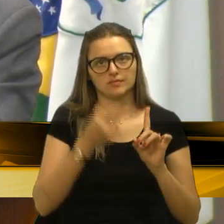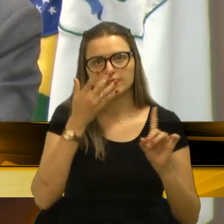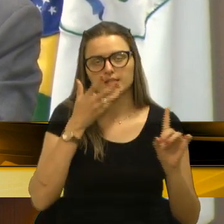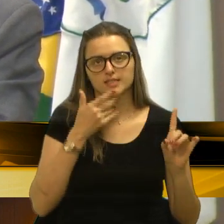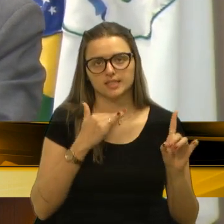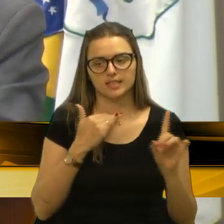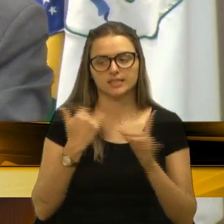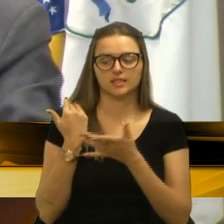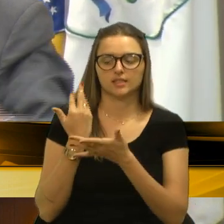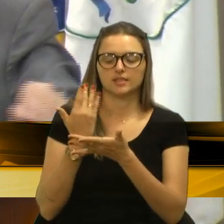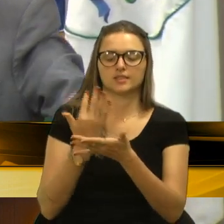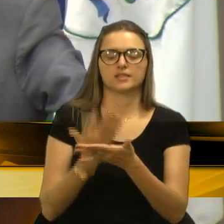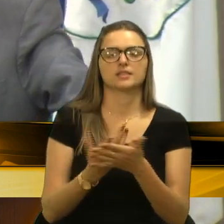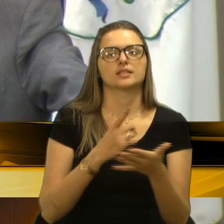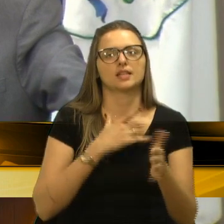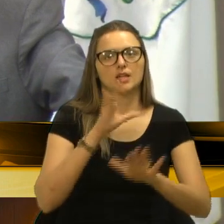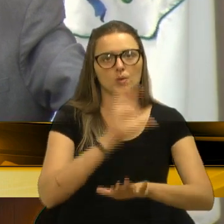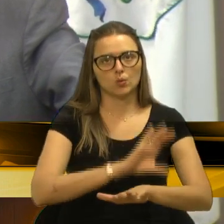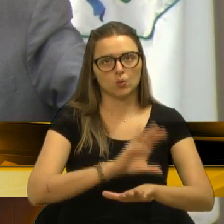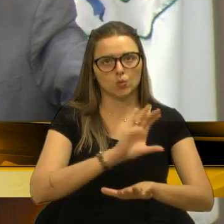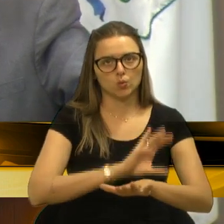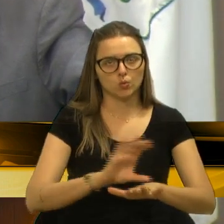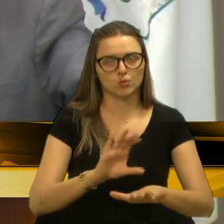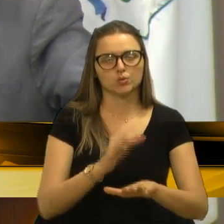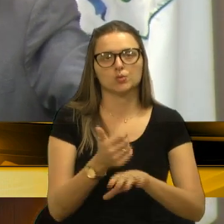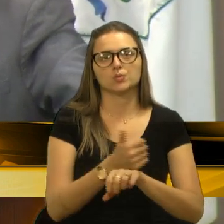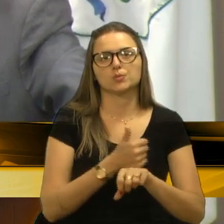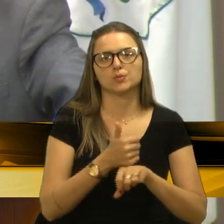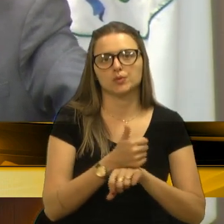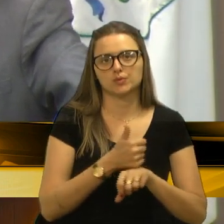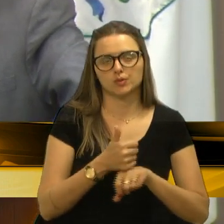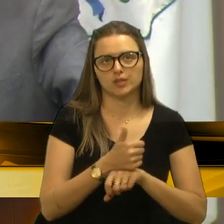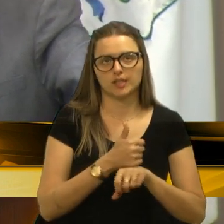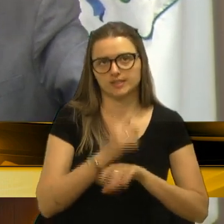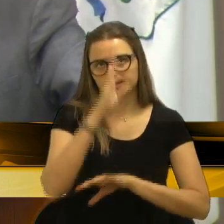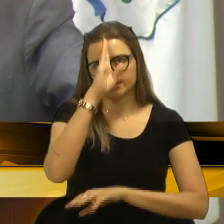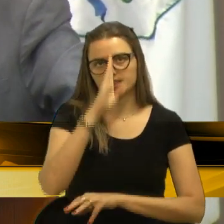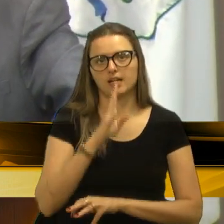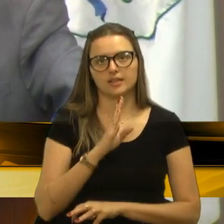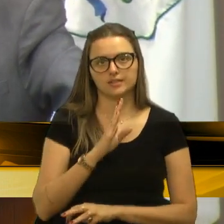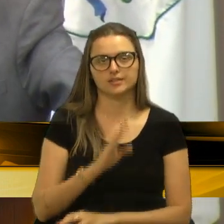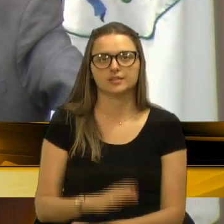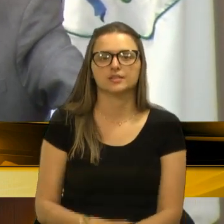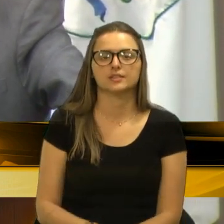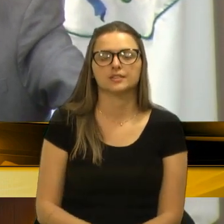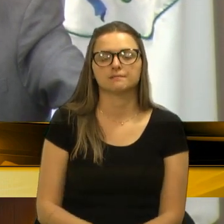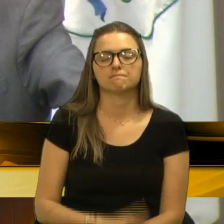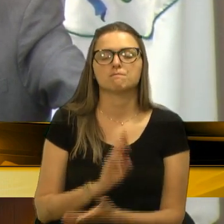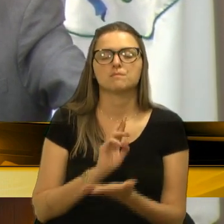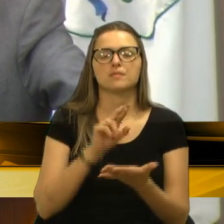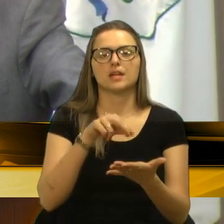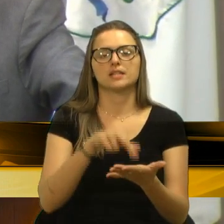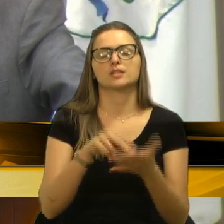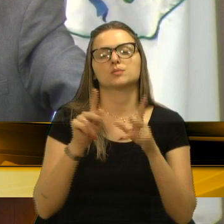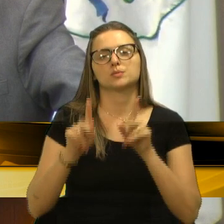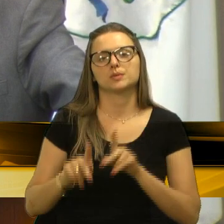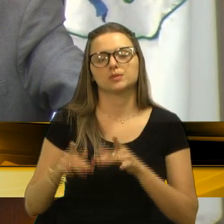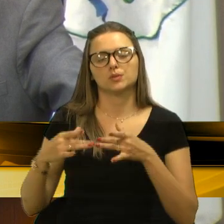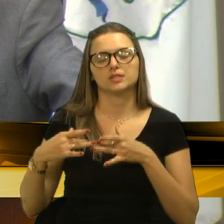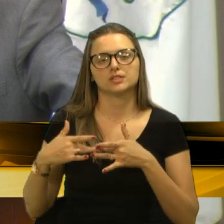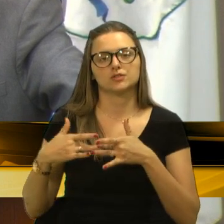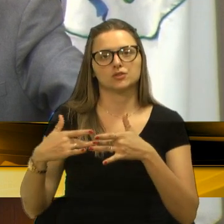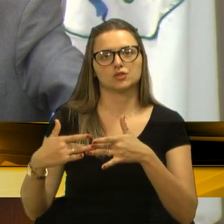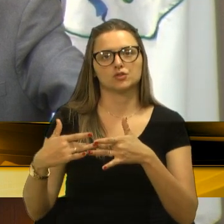longo do ano acontecem cursos profissionalizantes gratuitos, realizados por voluntários e empresas